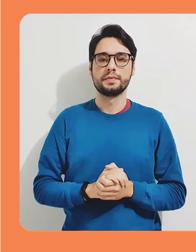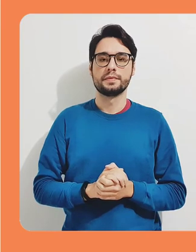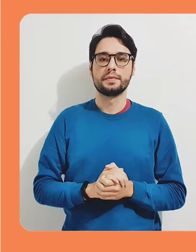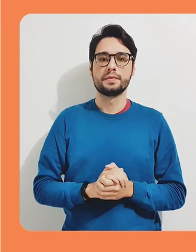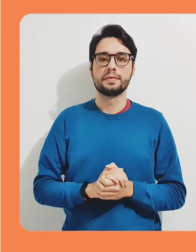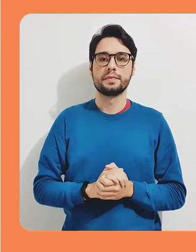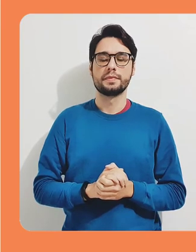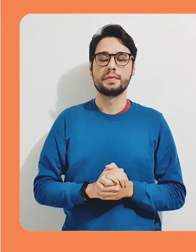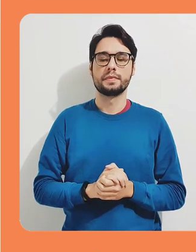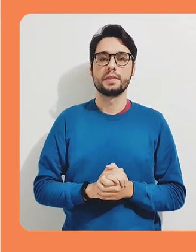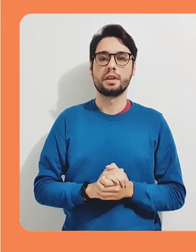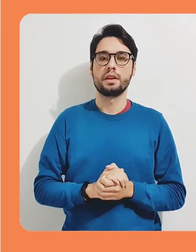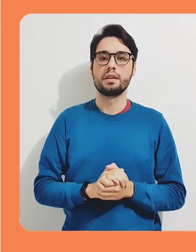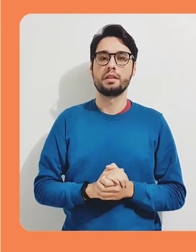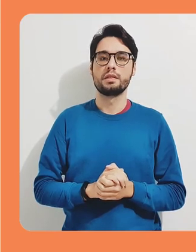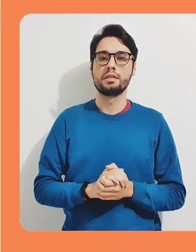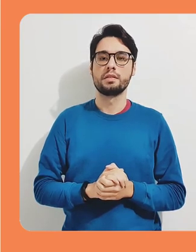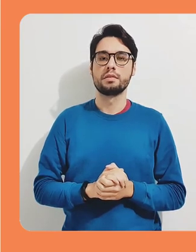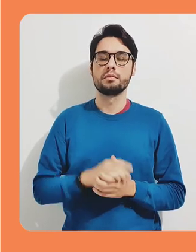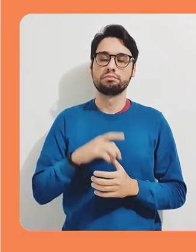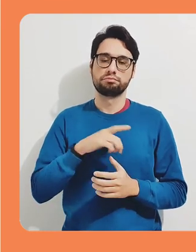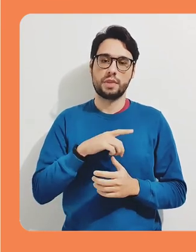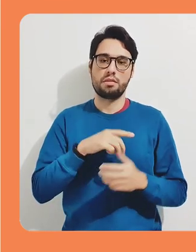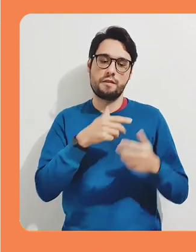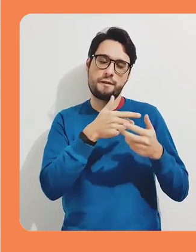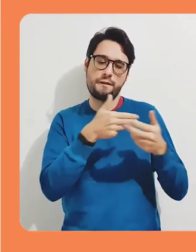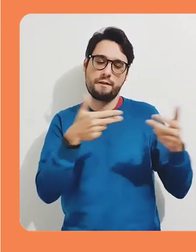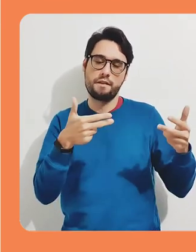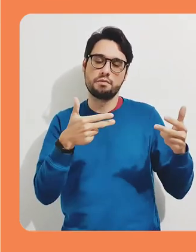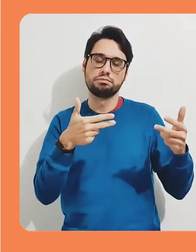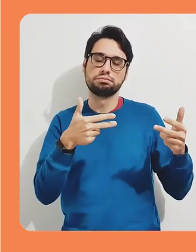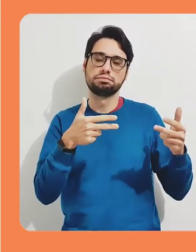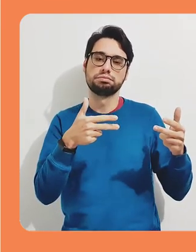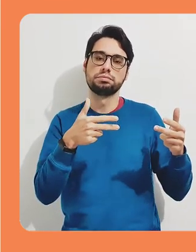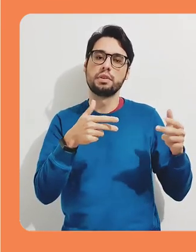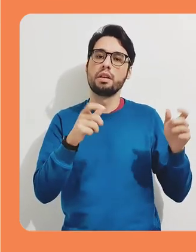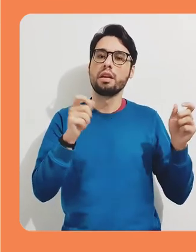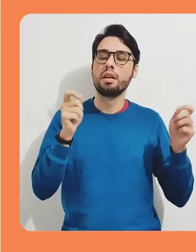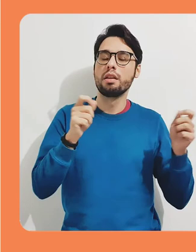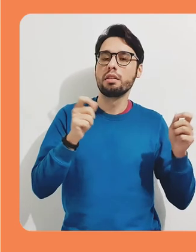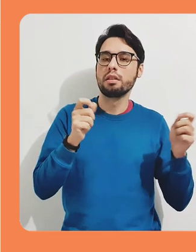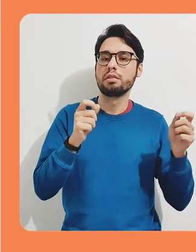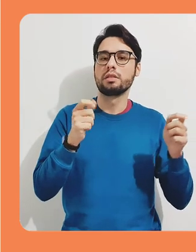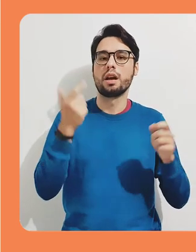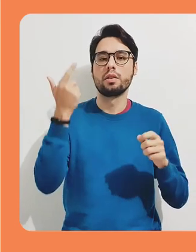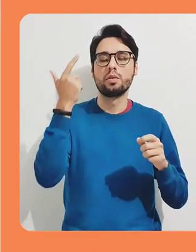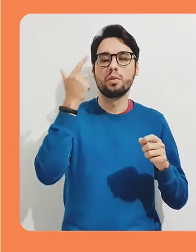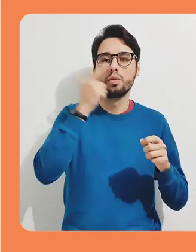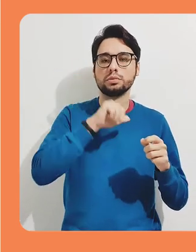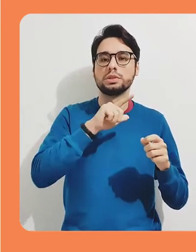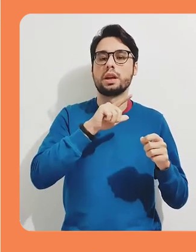espaço aqui, onde ele tem as marcações HTML e